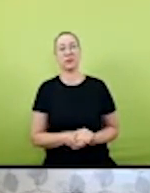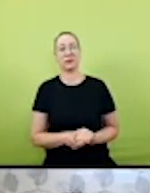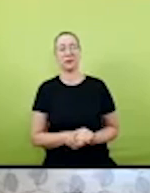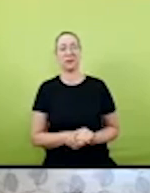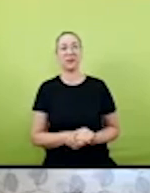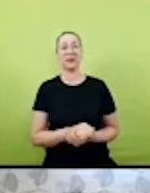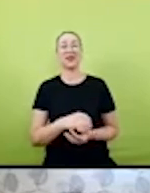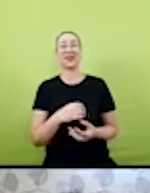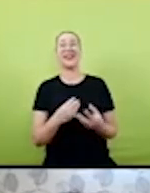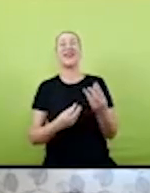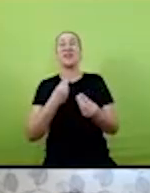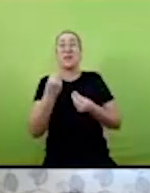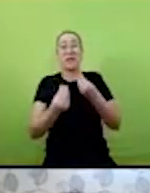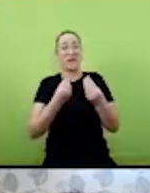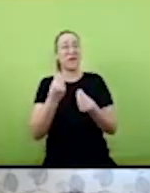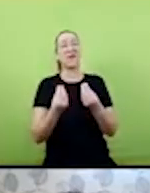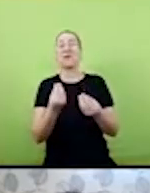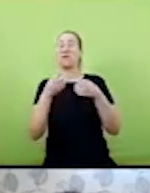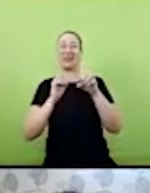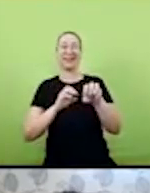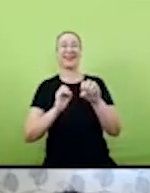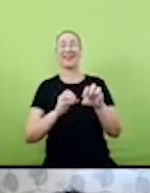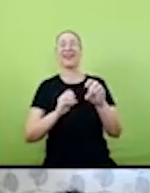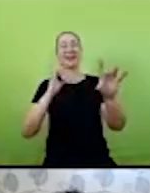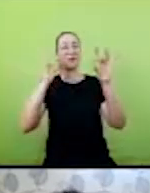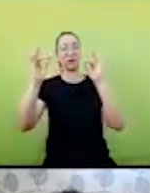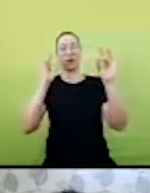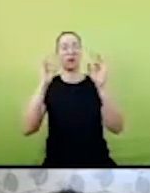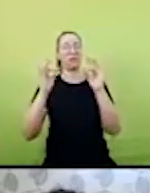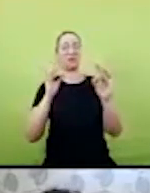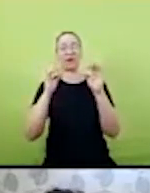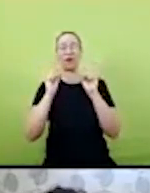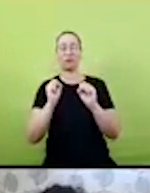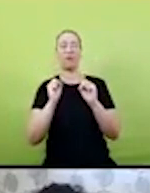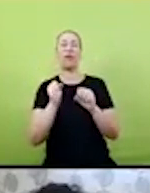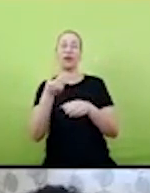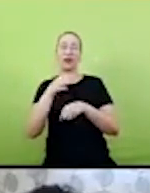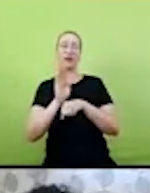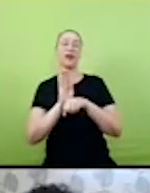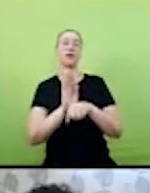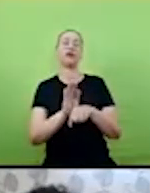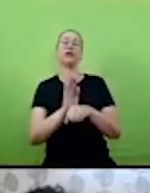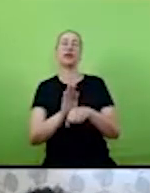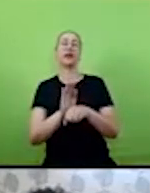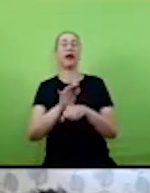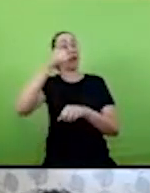formal pode nos ajudar nessa luta, né? Eu falo ajudar a política pública para a